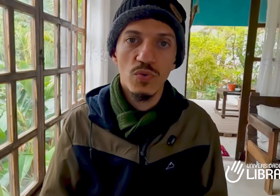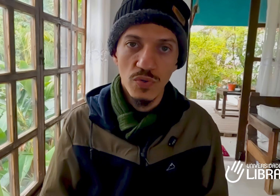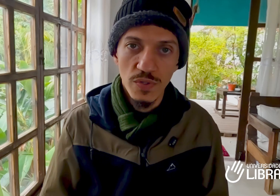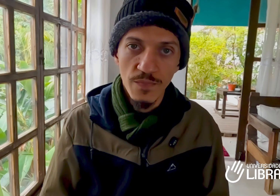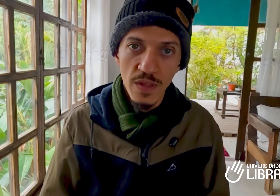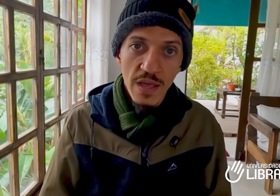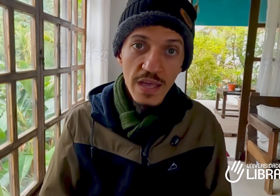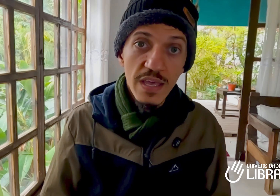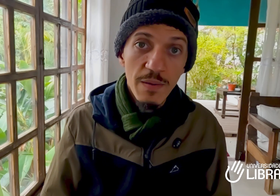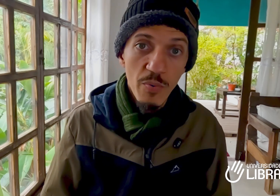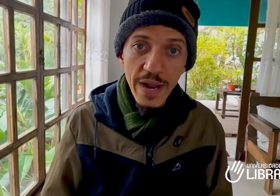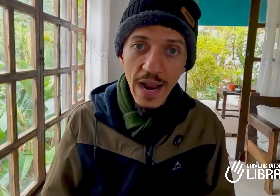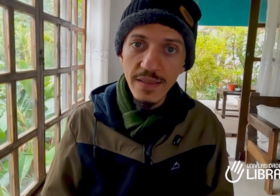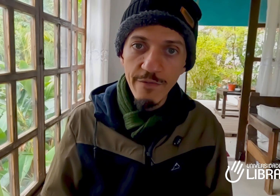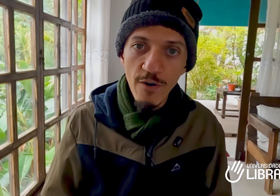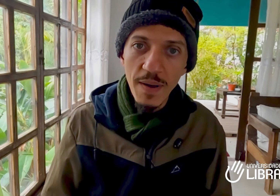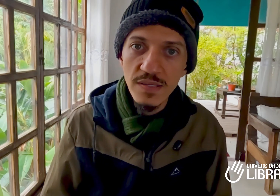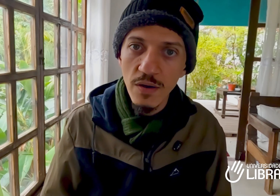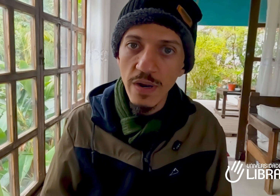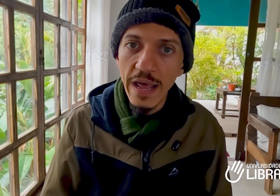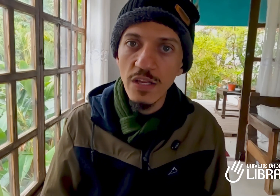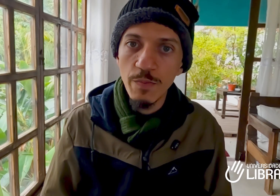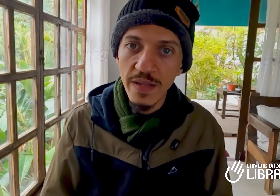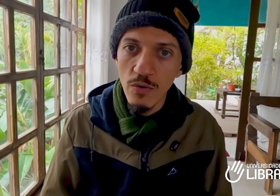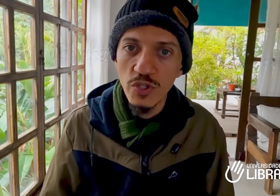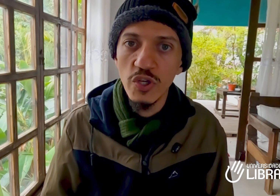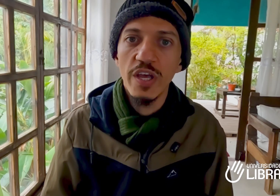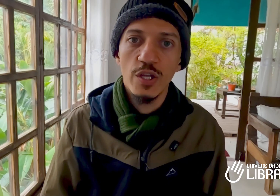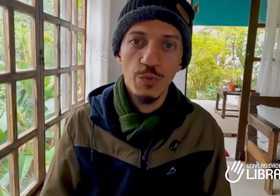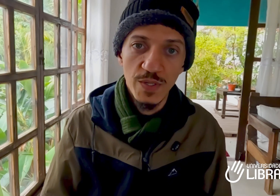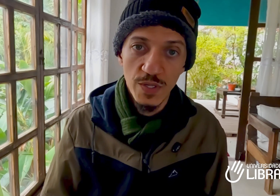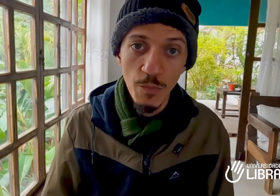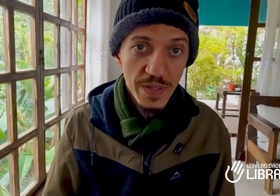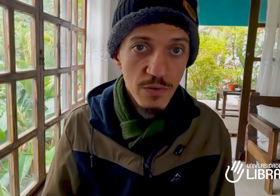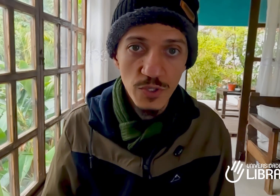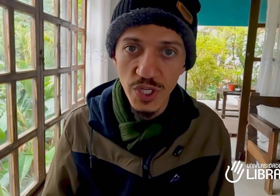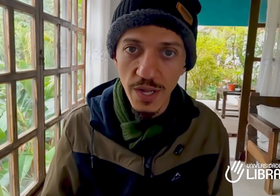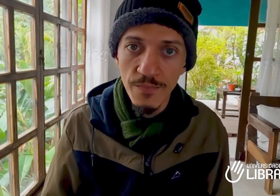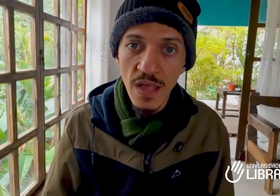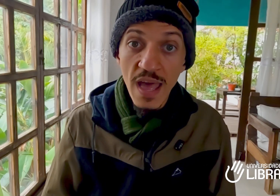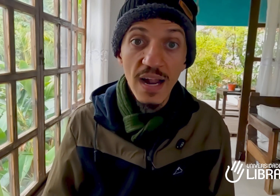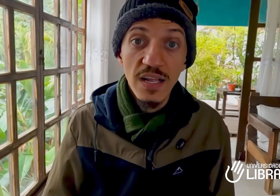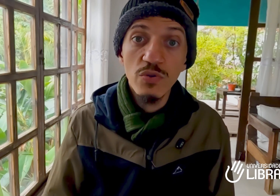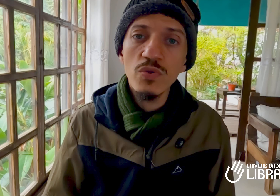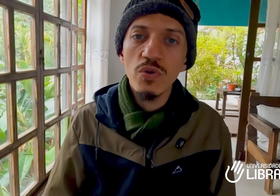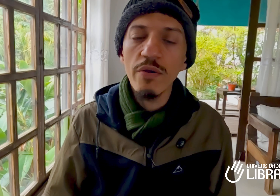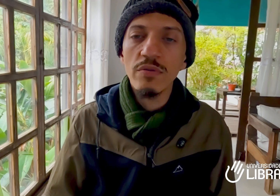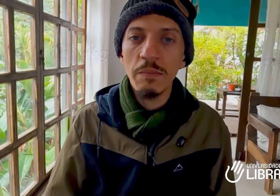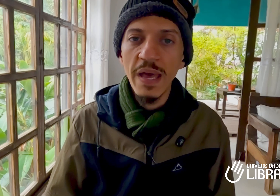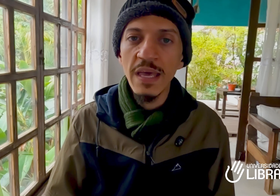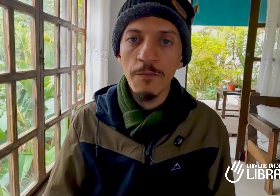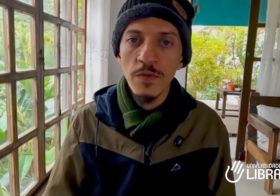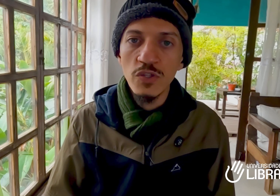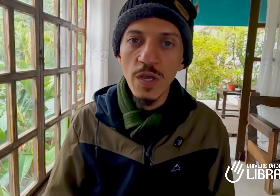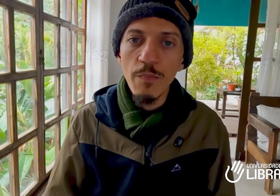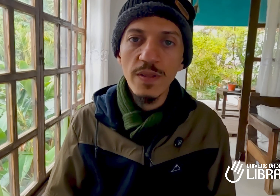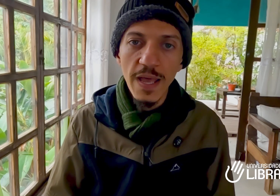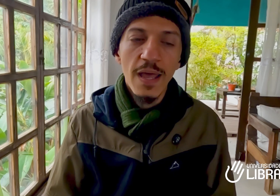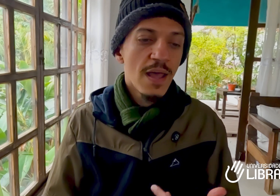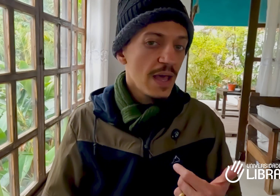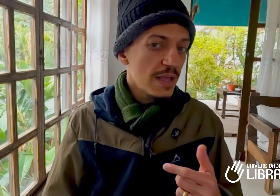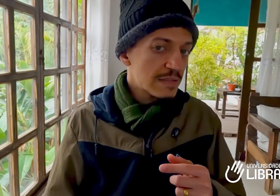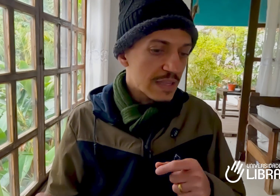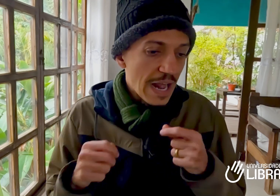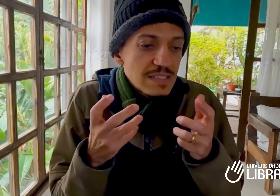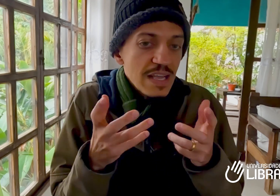os surdos. E por ela ter formação na área de pedagogia, de psicopedagogia, ela tinha um sonho também de